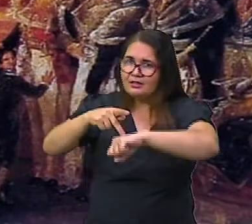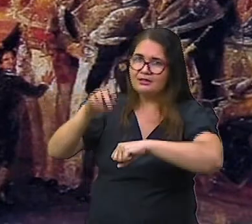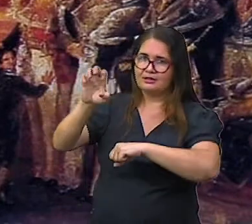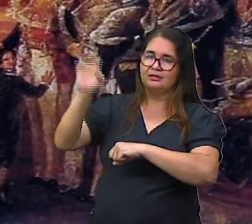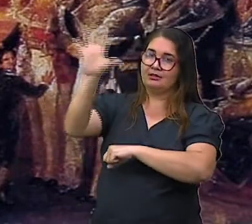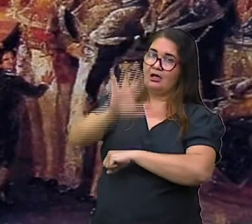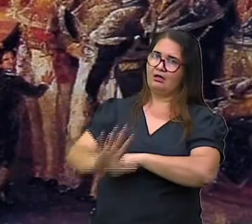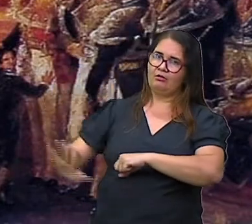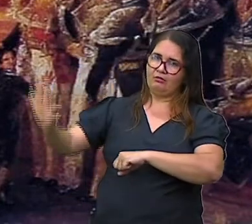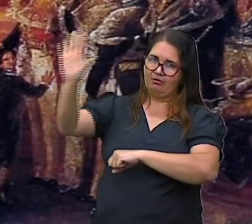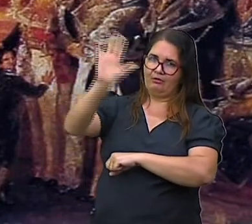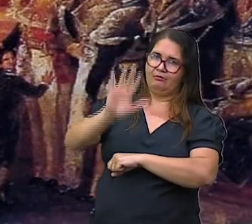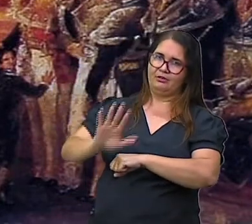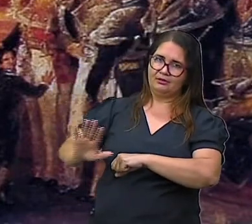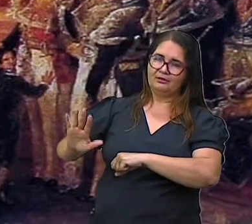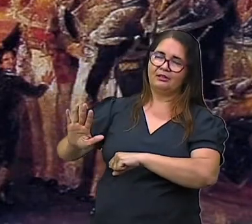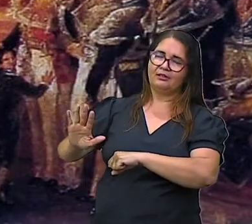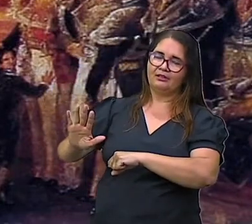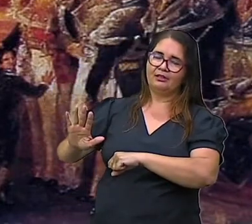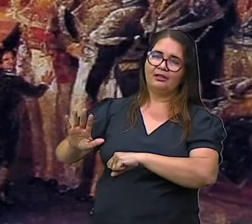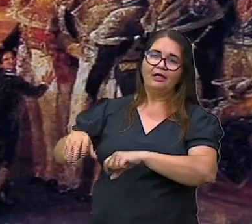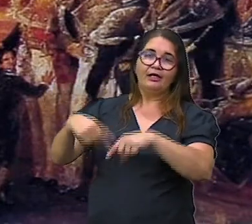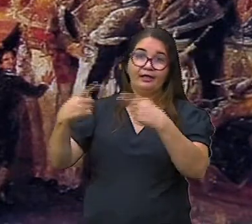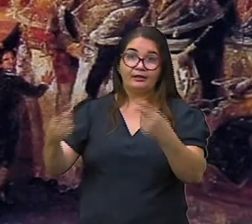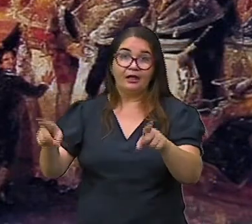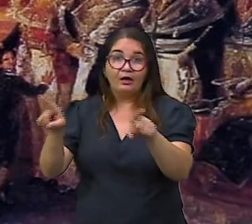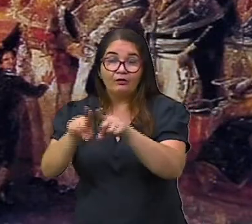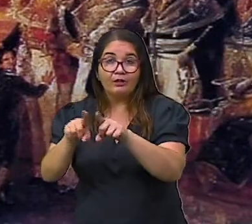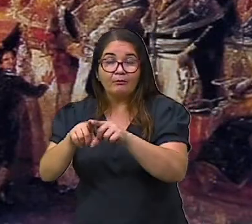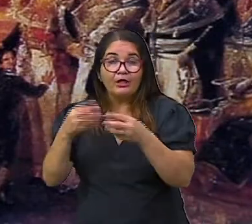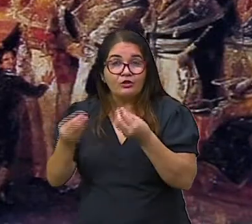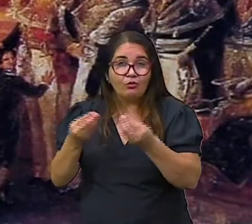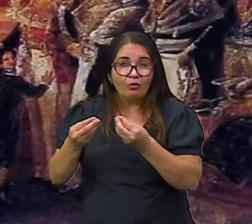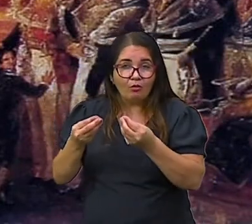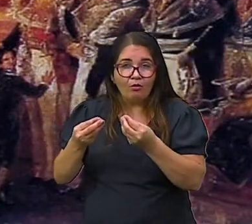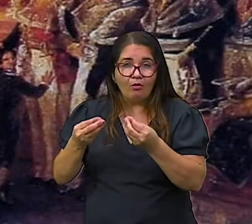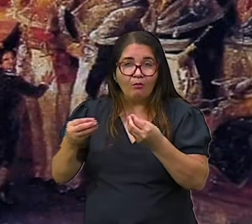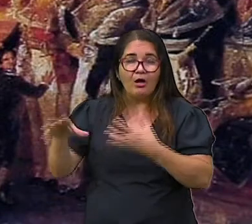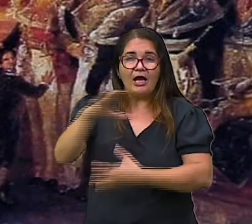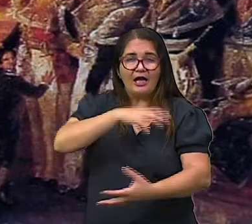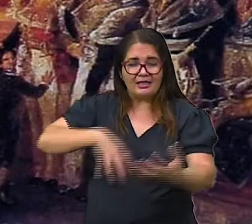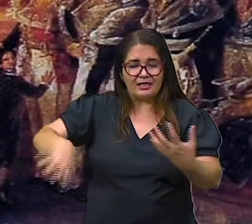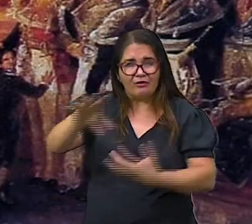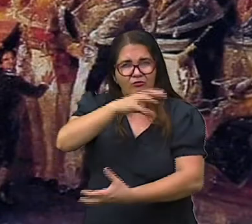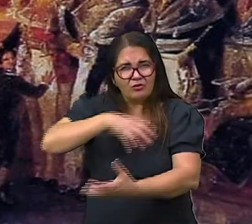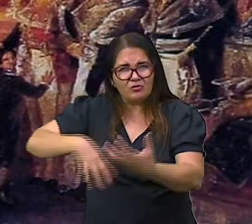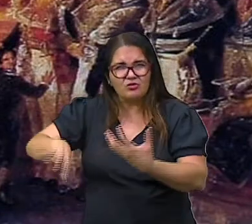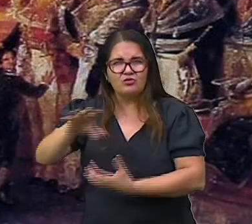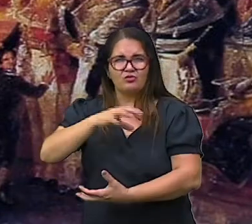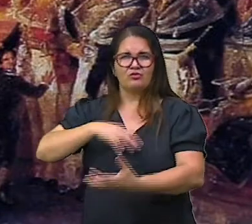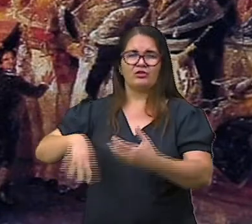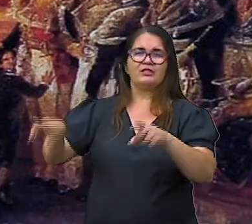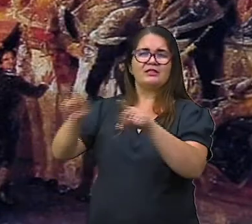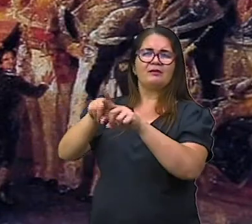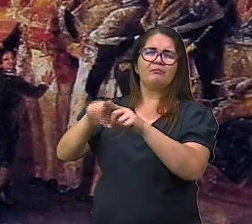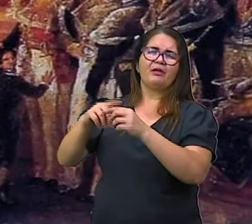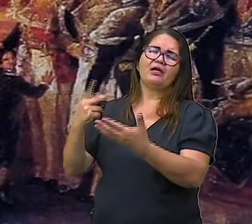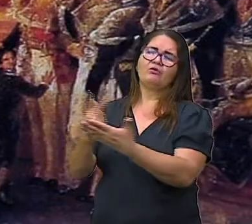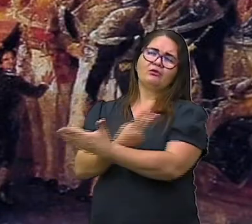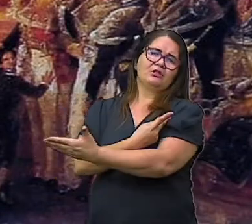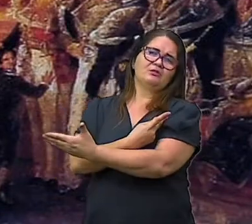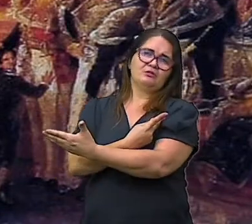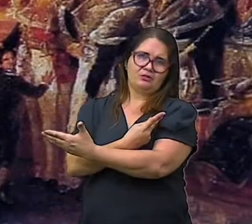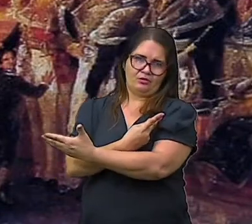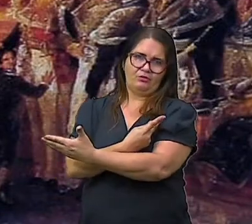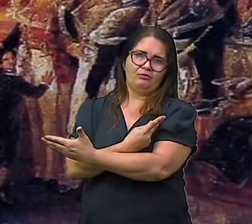porque ele foi obrigado a fazer isso com a Revolução de Porto, das Cortes Liberais. Então, teve